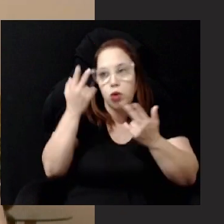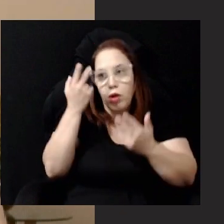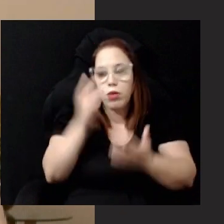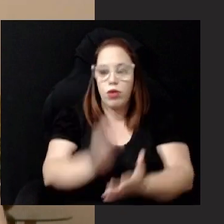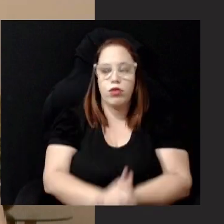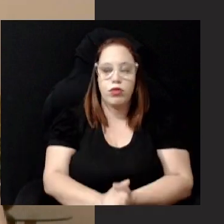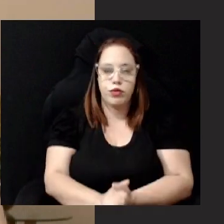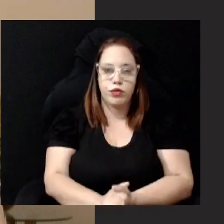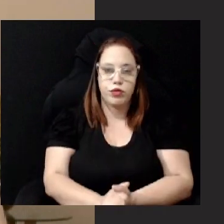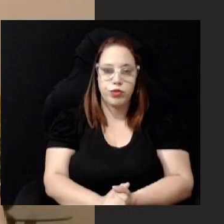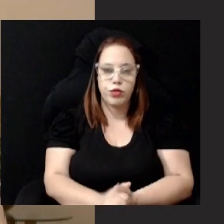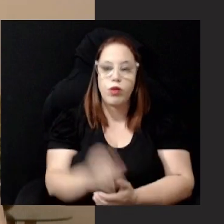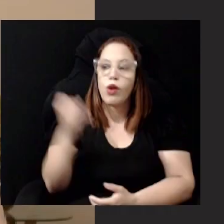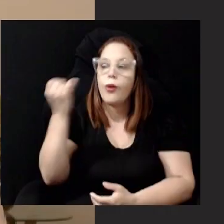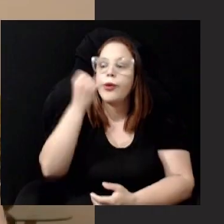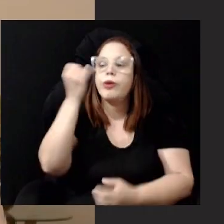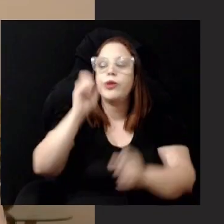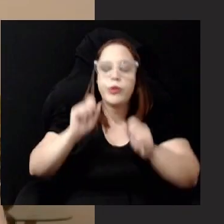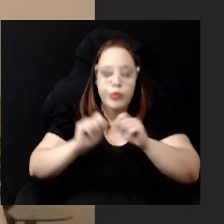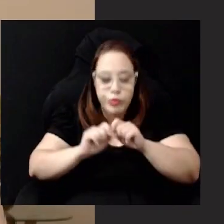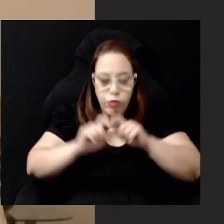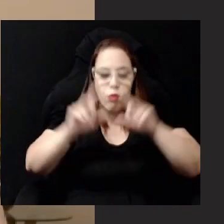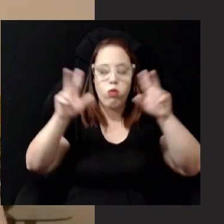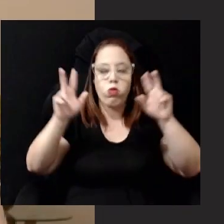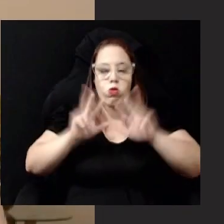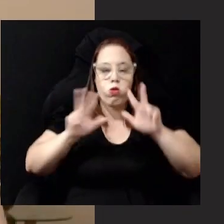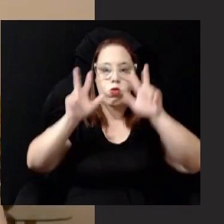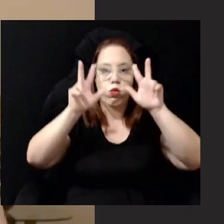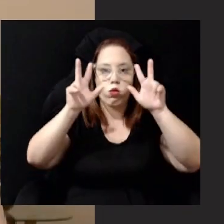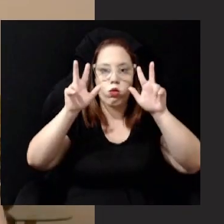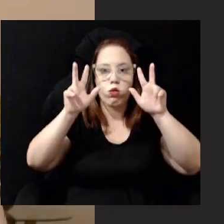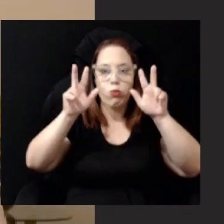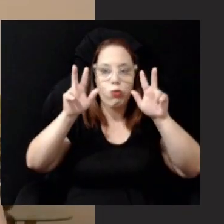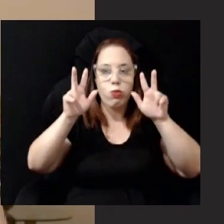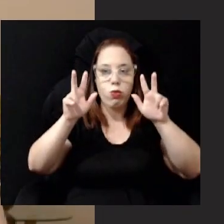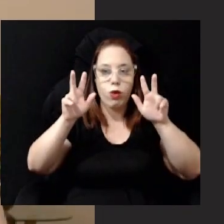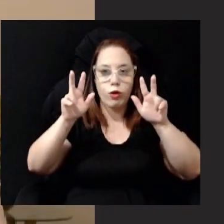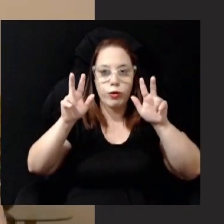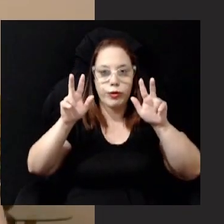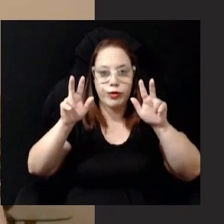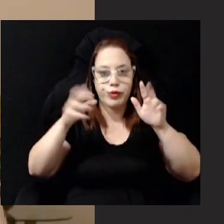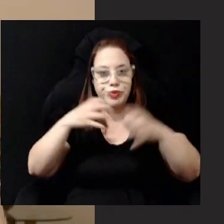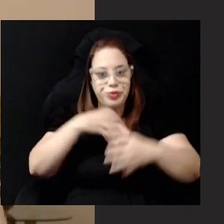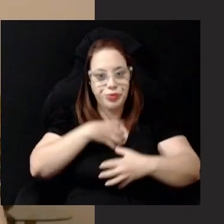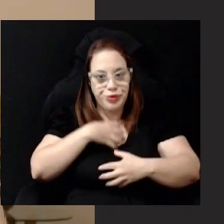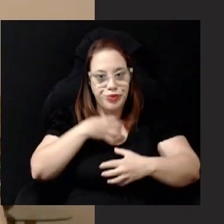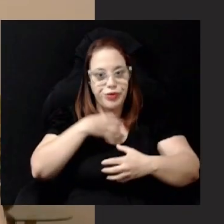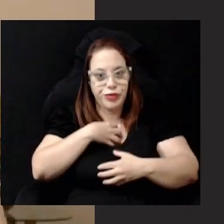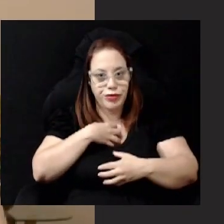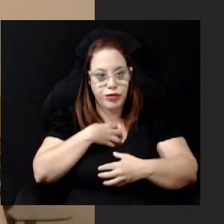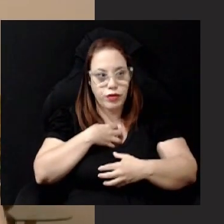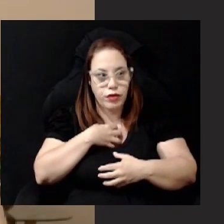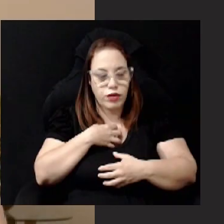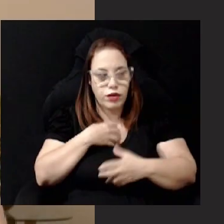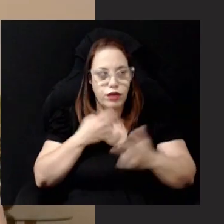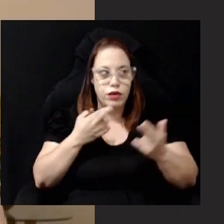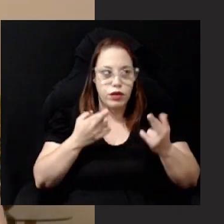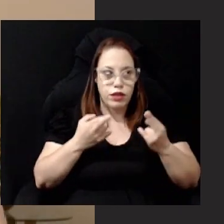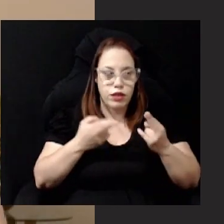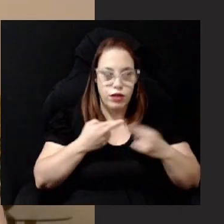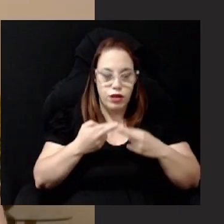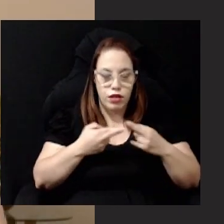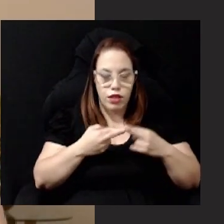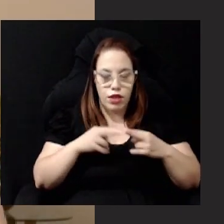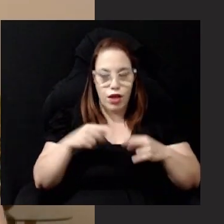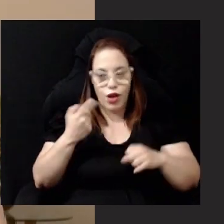mais comuns. O que é importante alertar é que na maioria das vezes esses sintomas eles vão estar